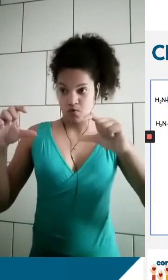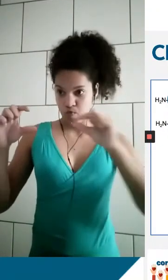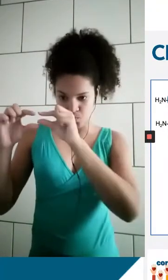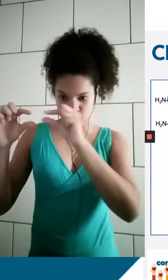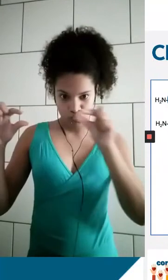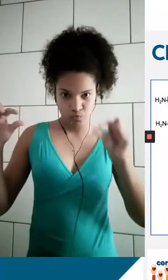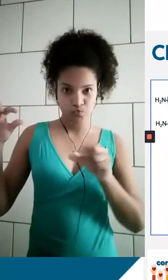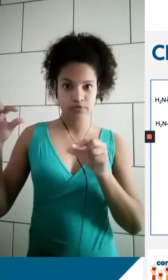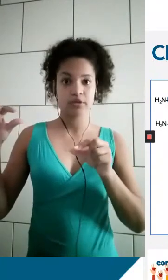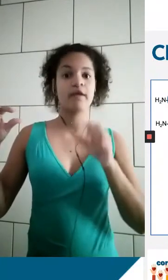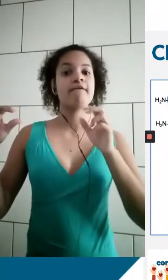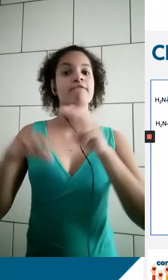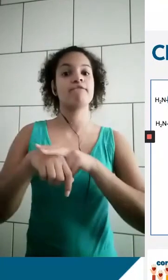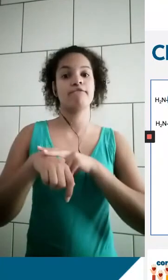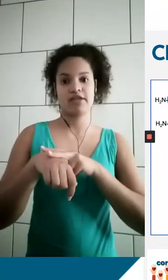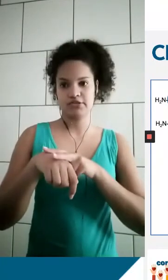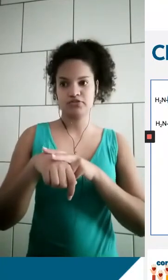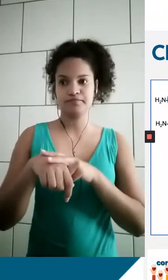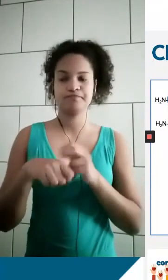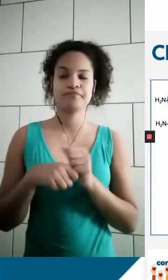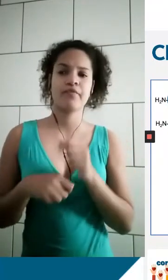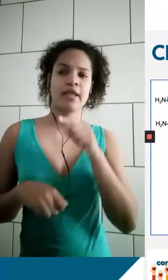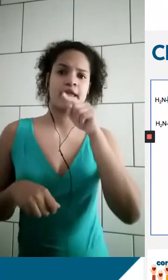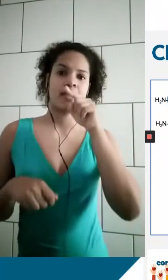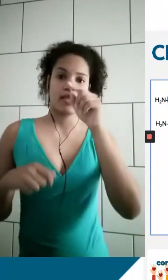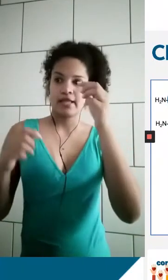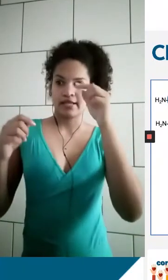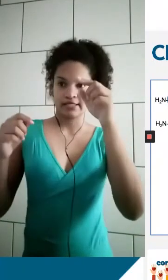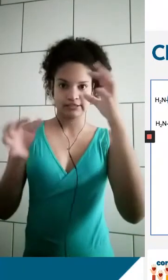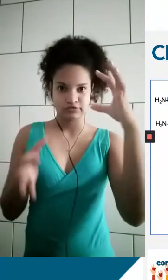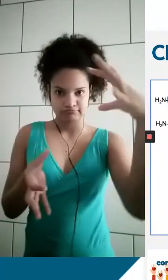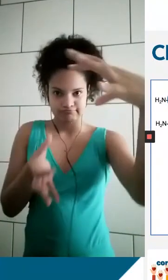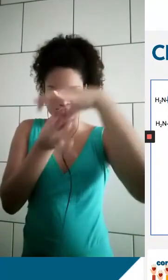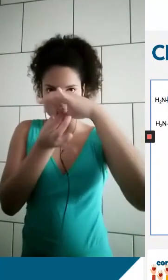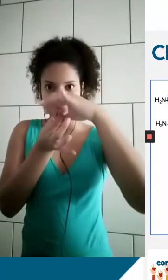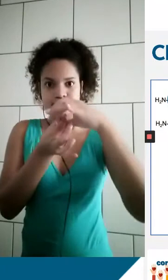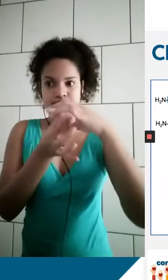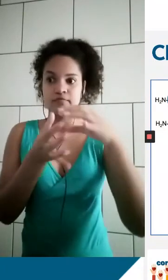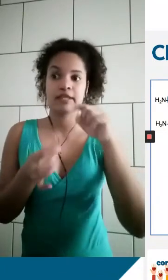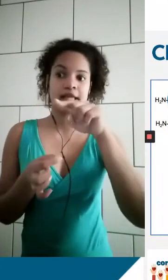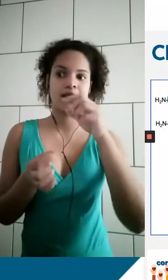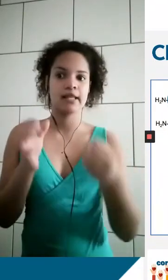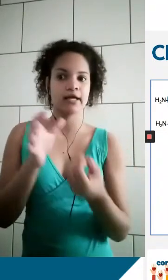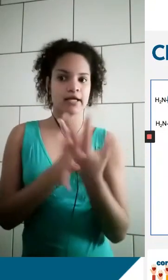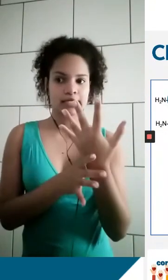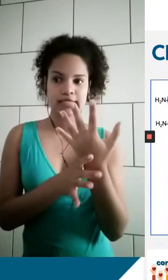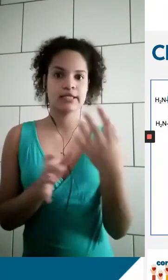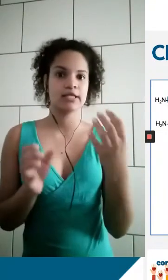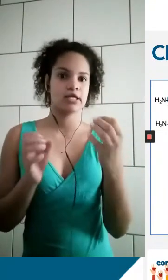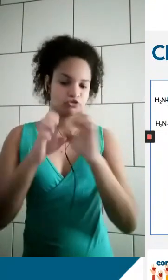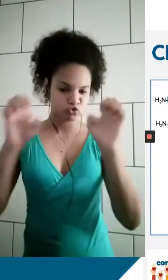em verde. Essas cadeias de aminoácidos que formam proteínas formam uma